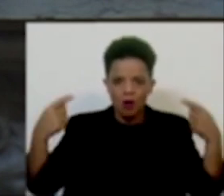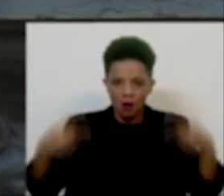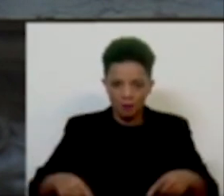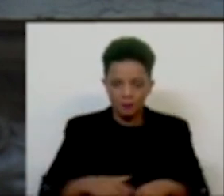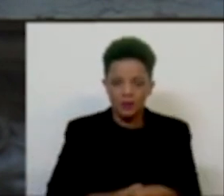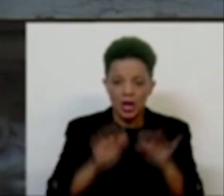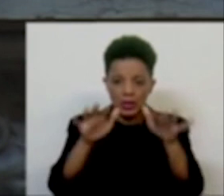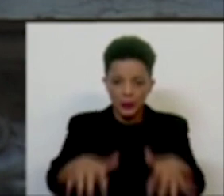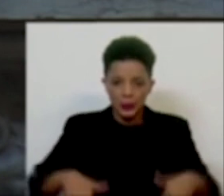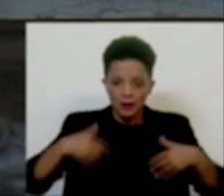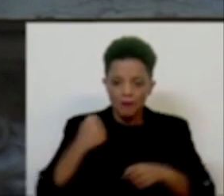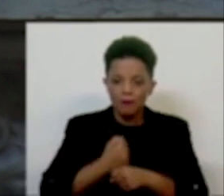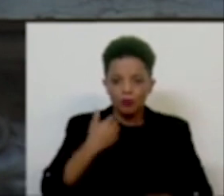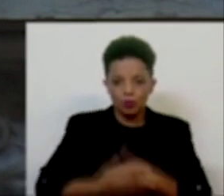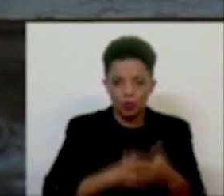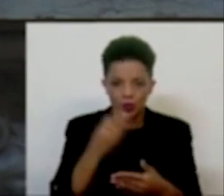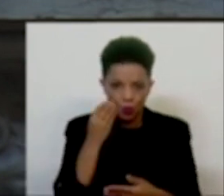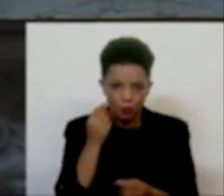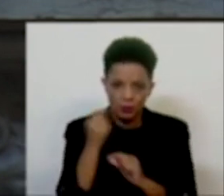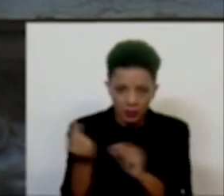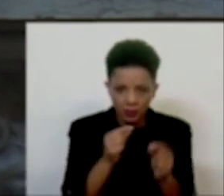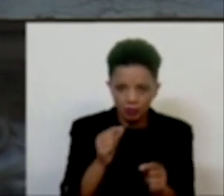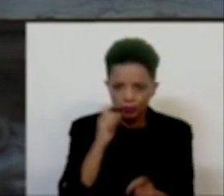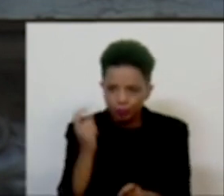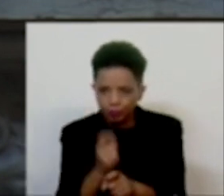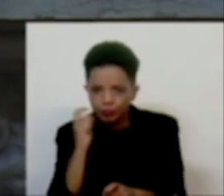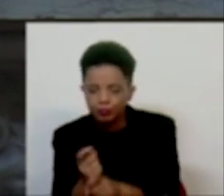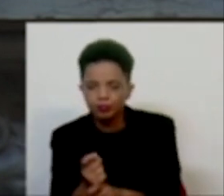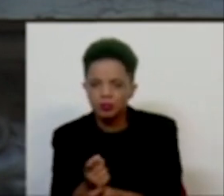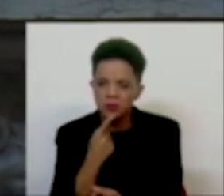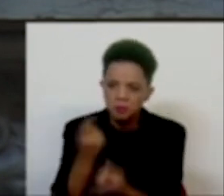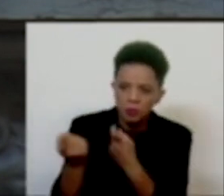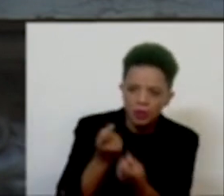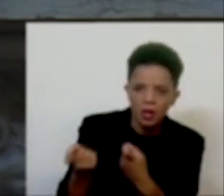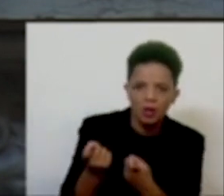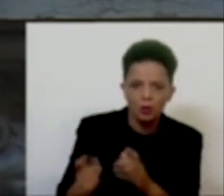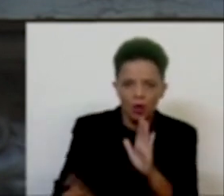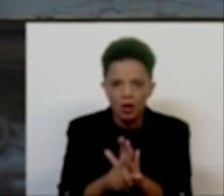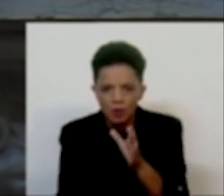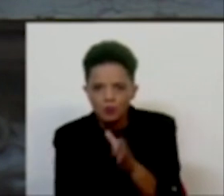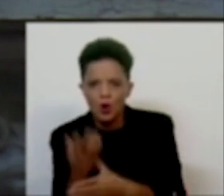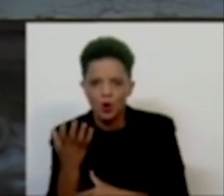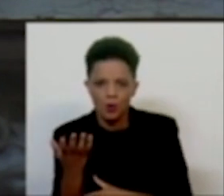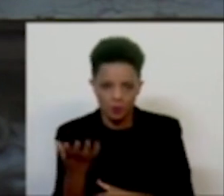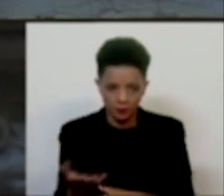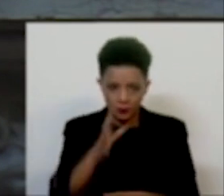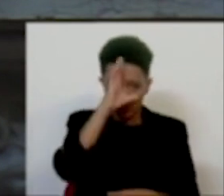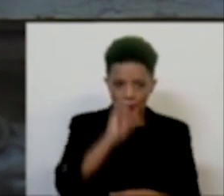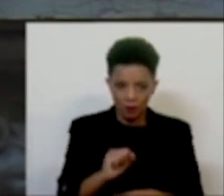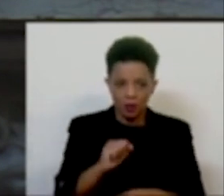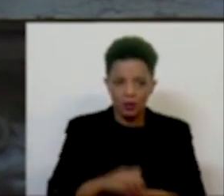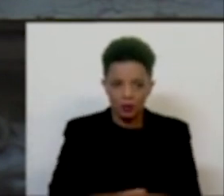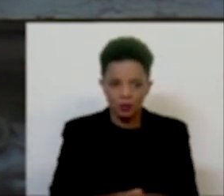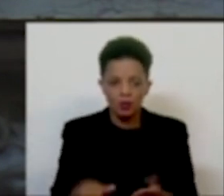Assembleia funciona, debatendo, fiscalizando, inquirindo, legislando, se o Governo